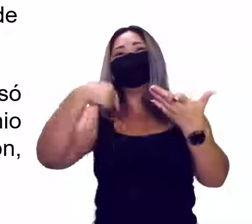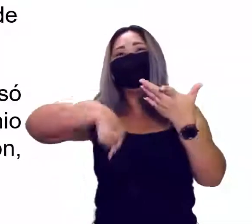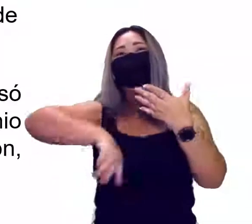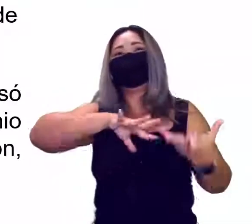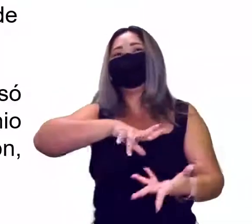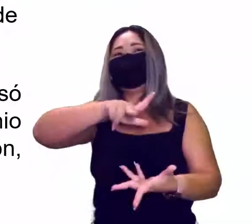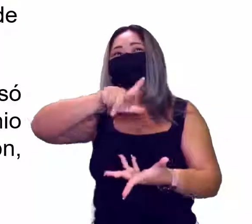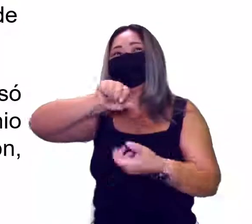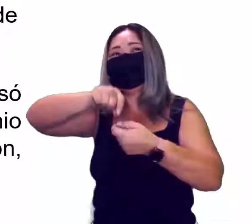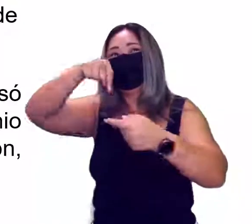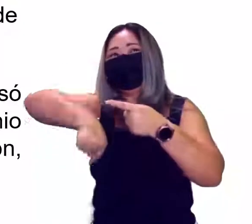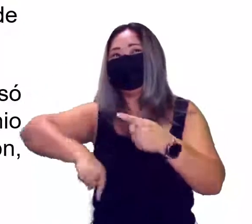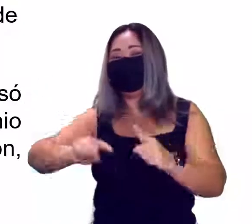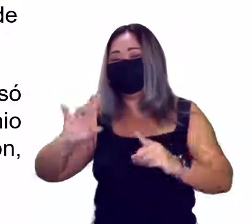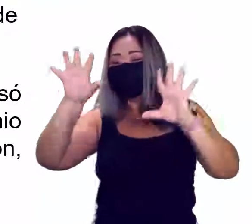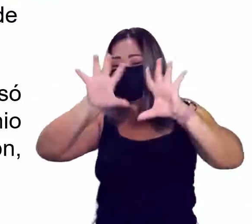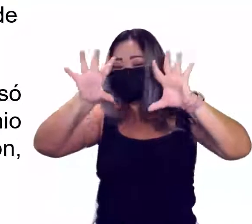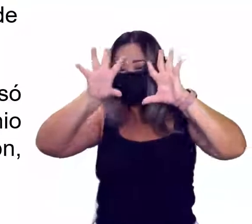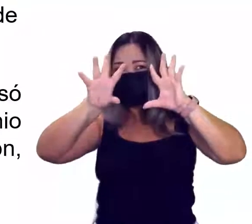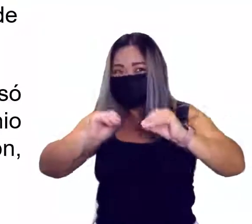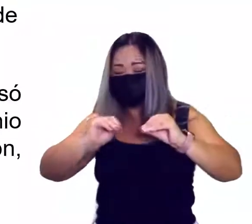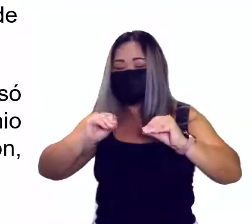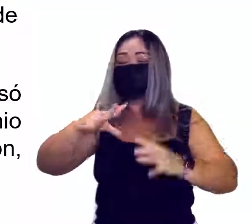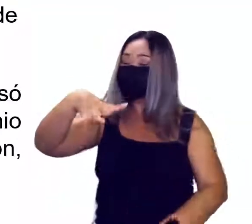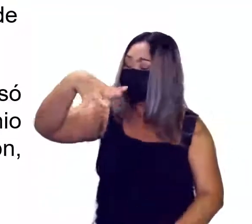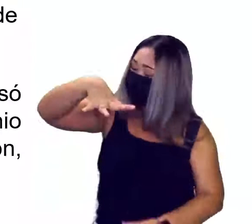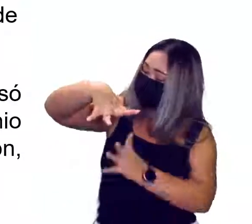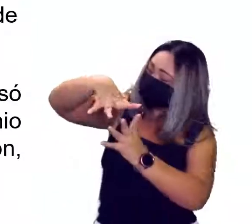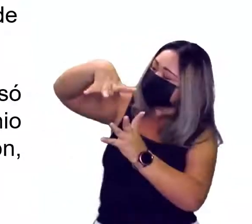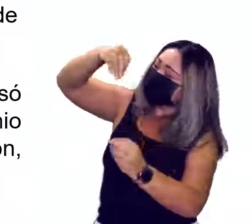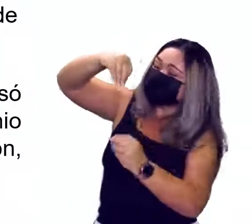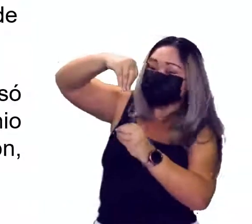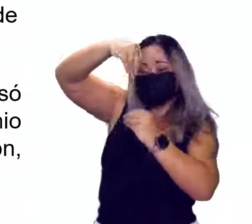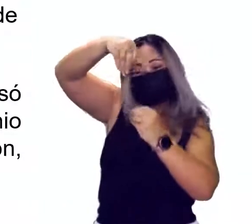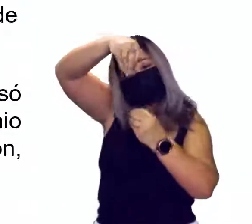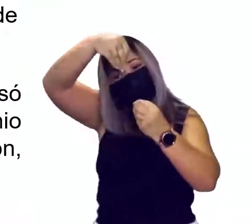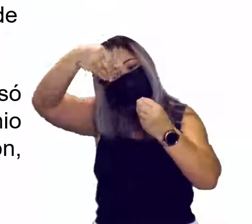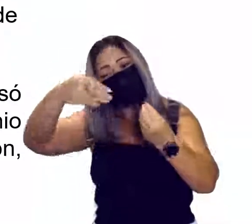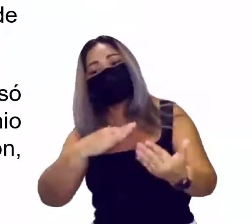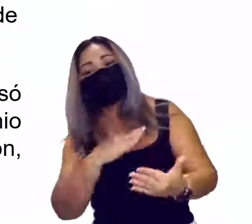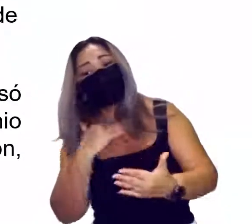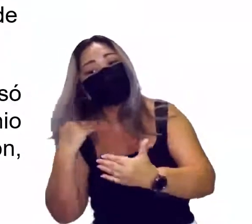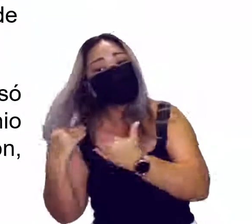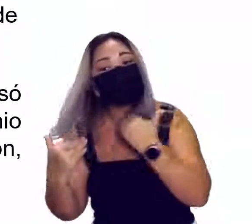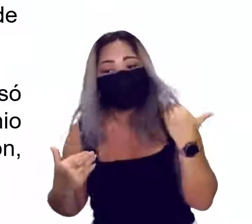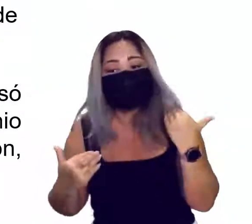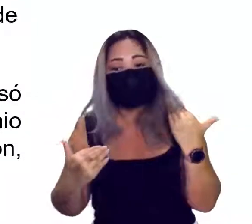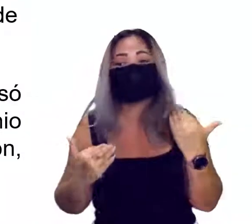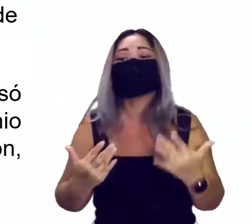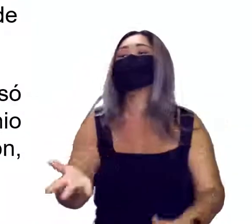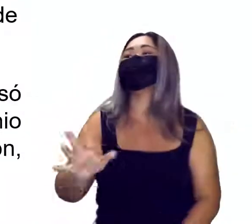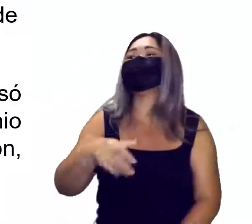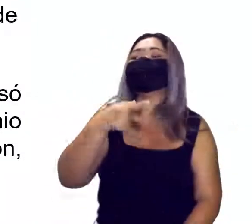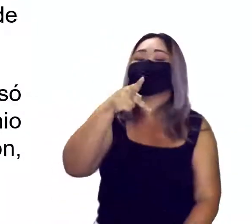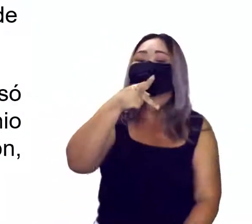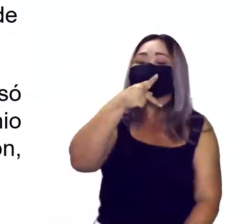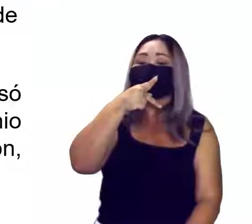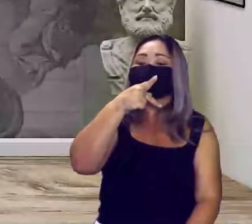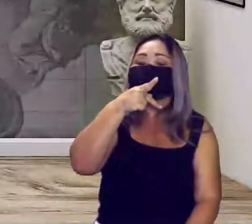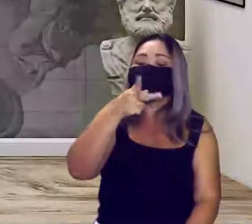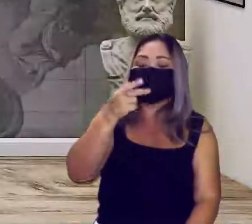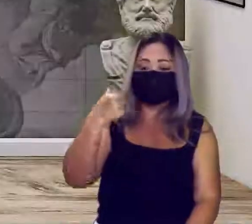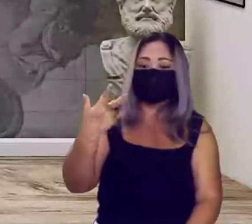terra, para onde vão as almas dos mortos. Platão, olha aqui, queridos. Platão